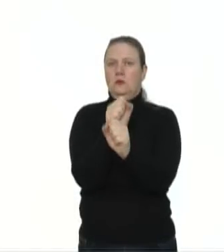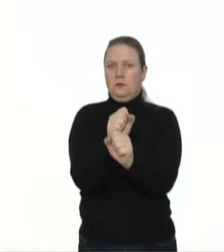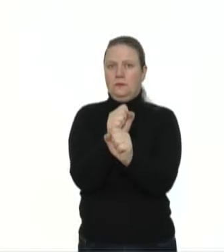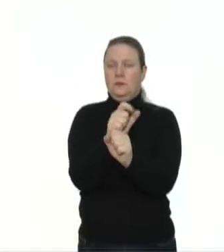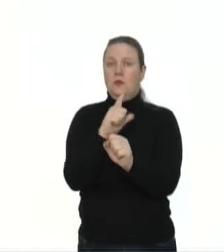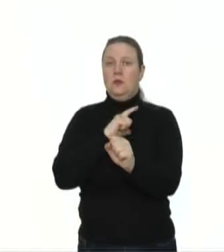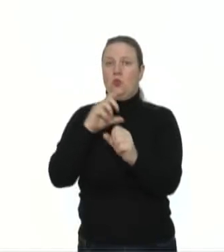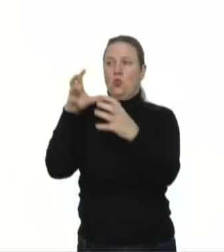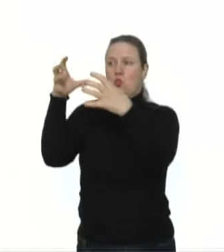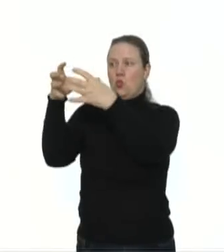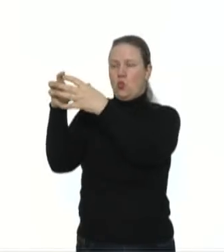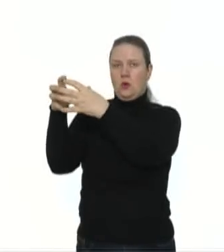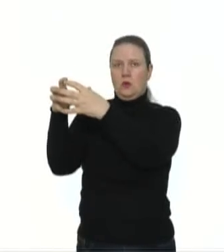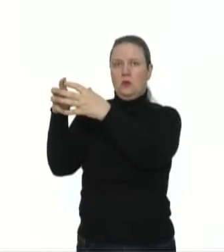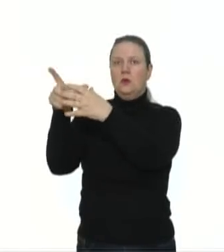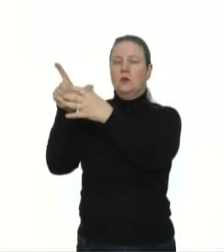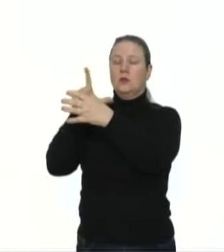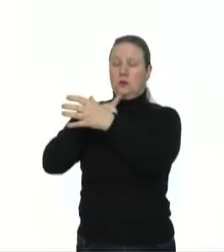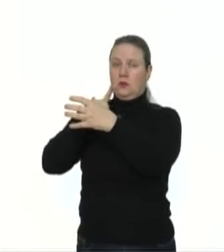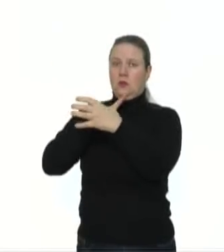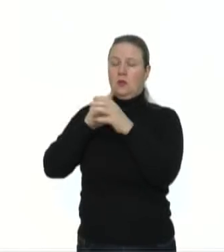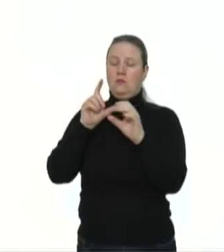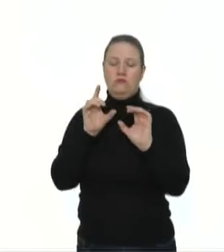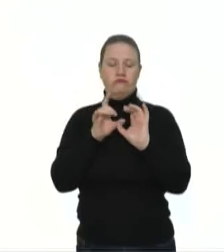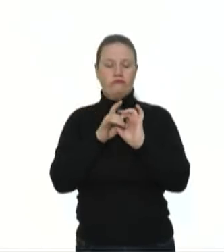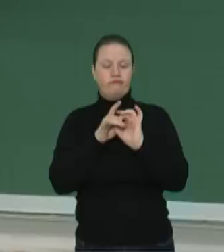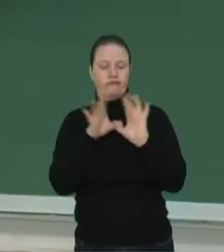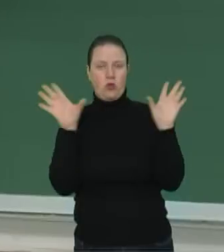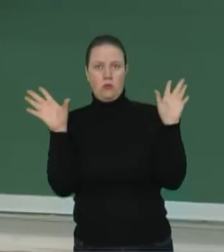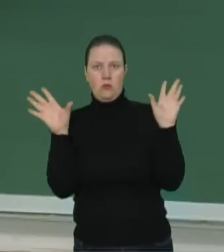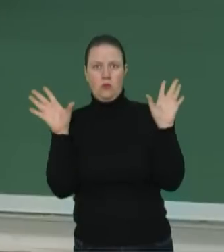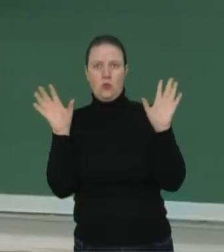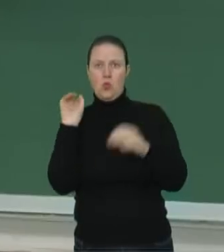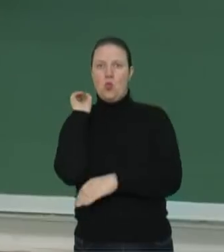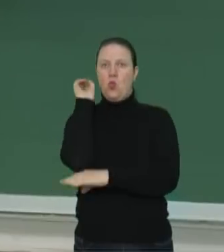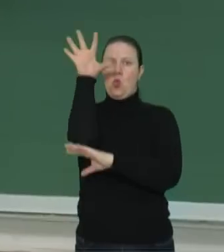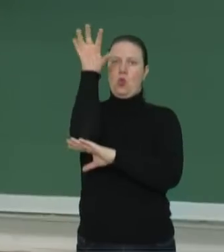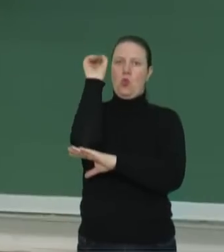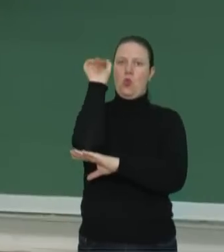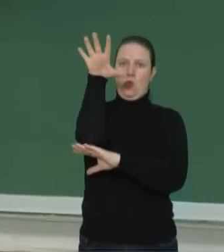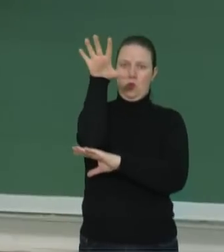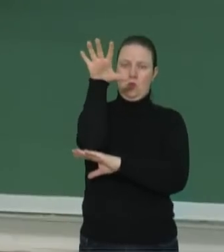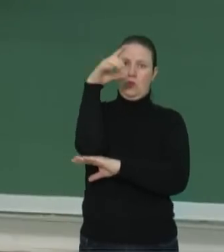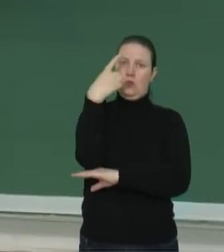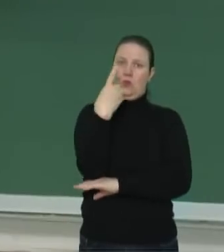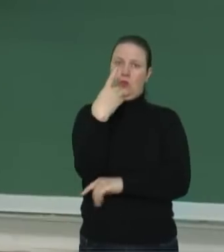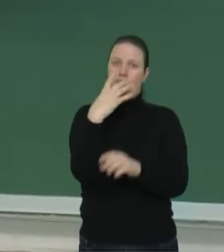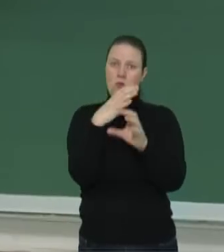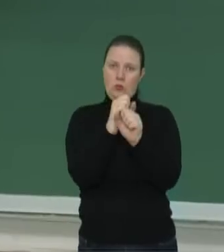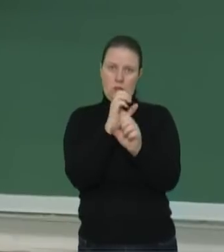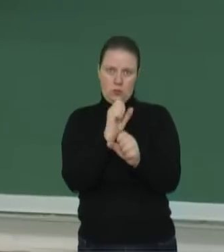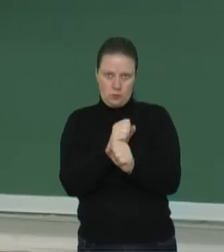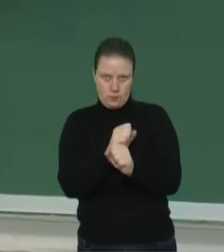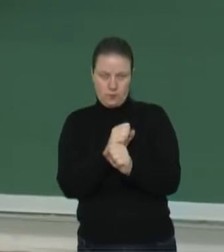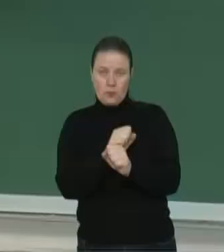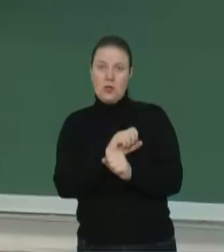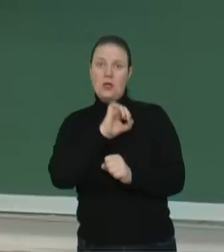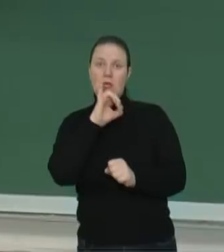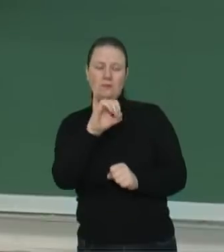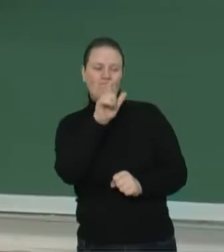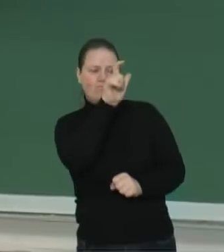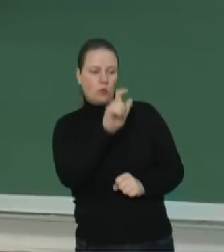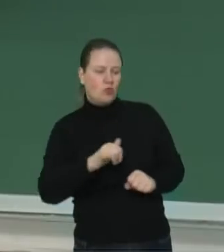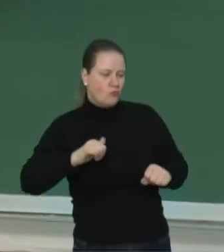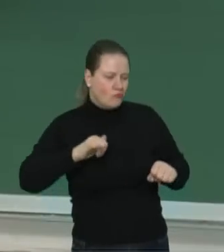a cesta do lance livre. Essa cesta vale 1 ponto. Então, se o jogador recebe uma falta dentro